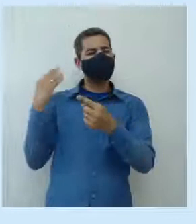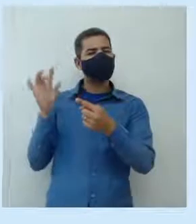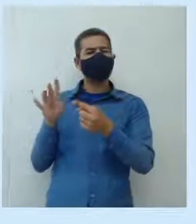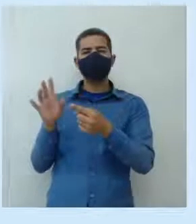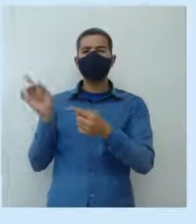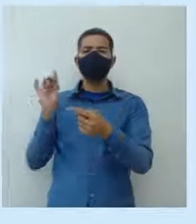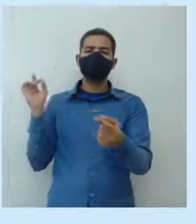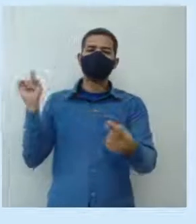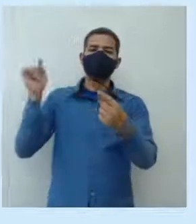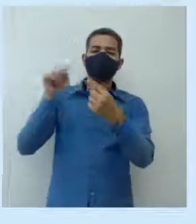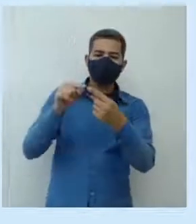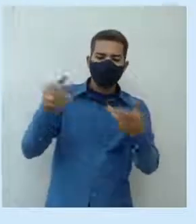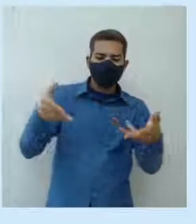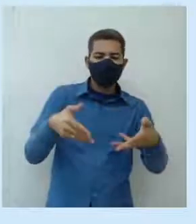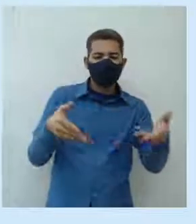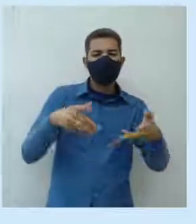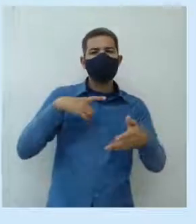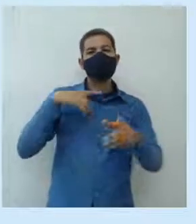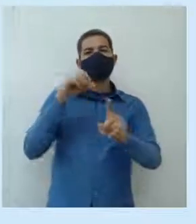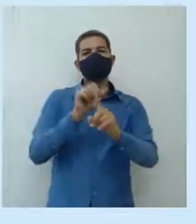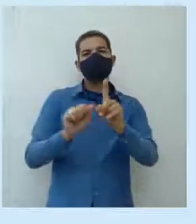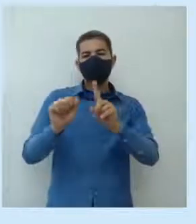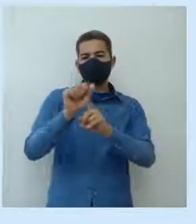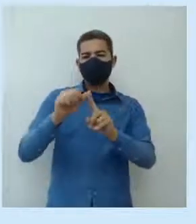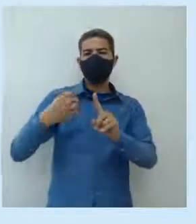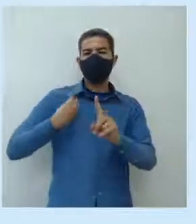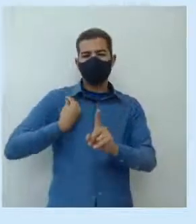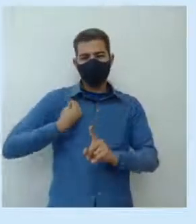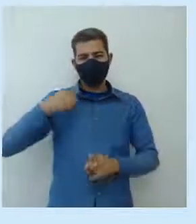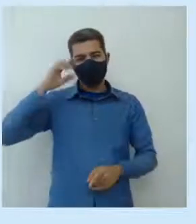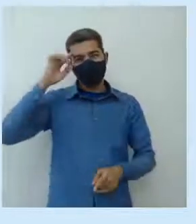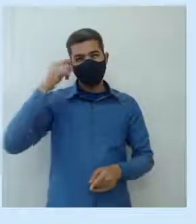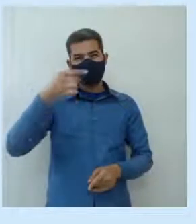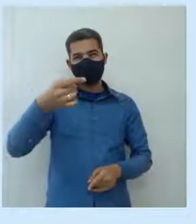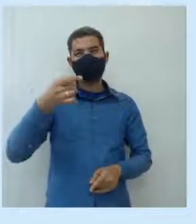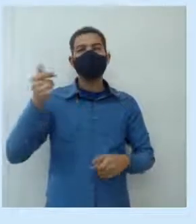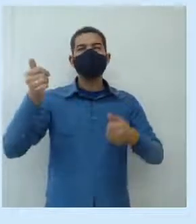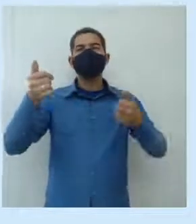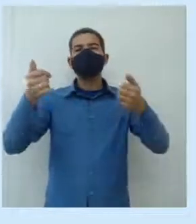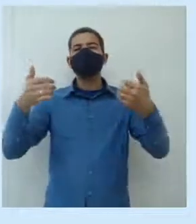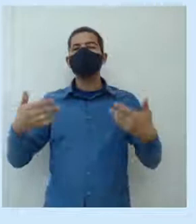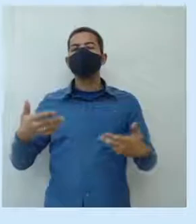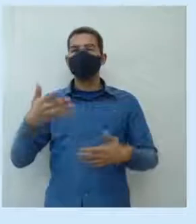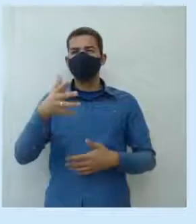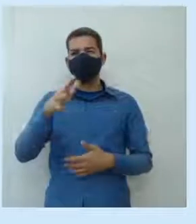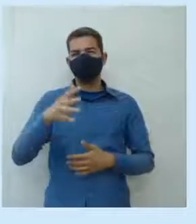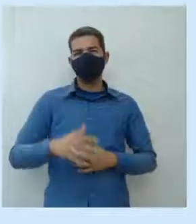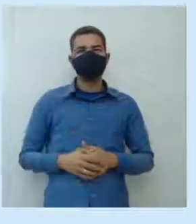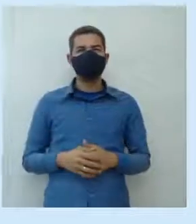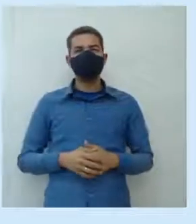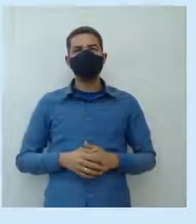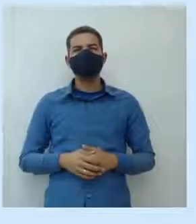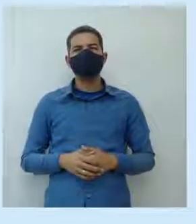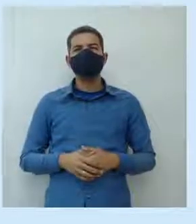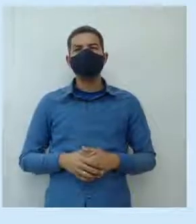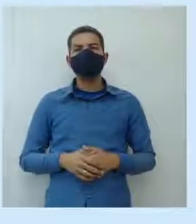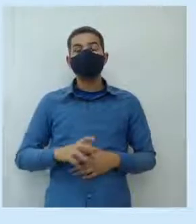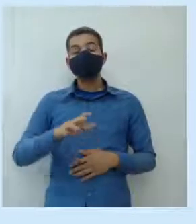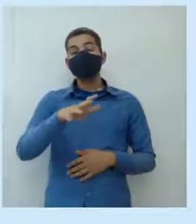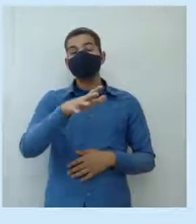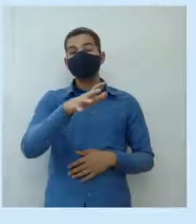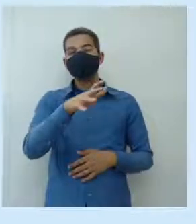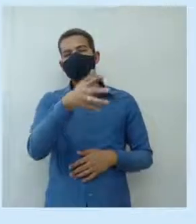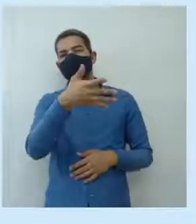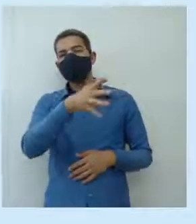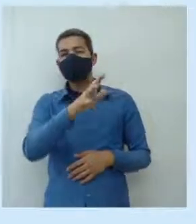ser colocada na nossa sociedade, no nosso dia a dia. Então a ONU ela vai dizer mais ou menos o seguinte, que cerca de 800 milhões